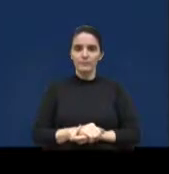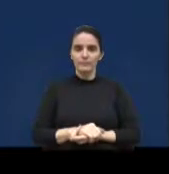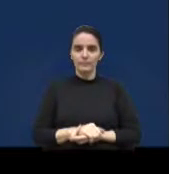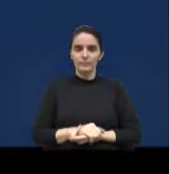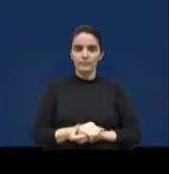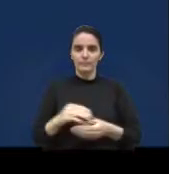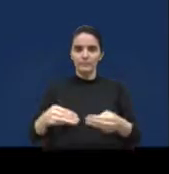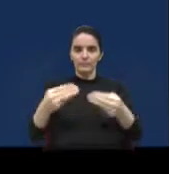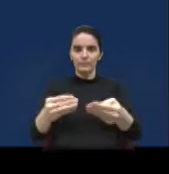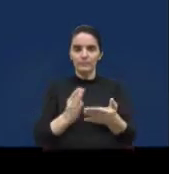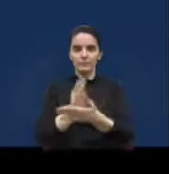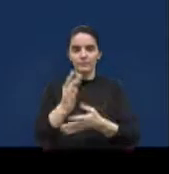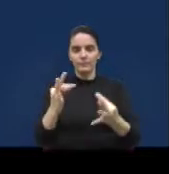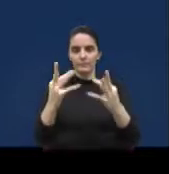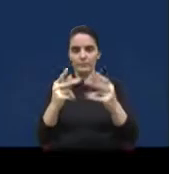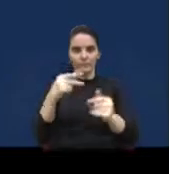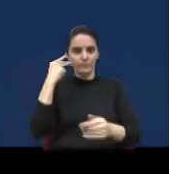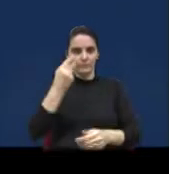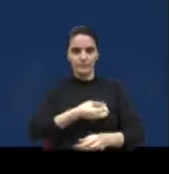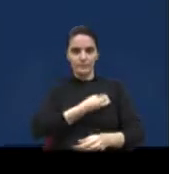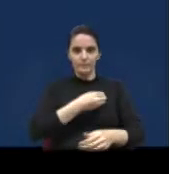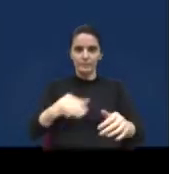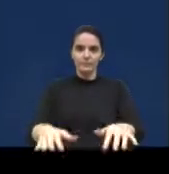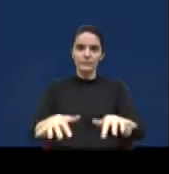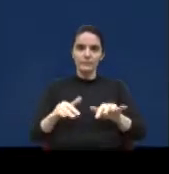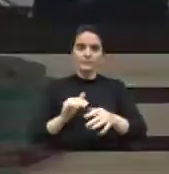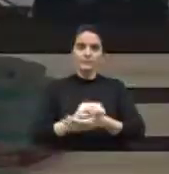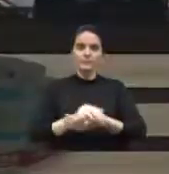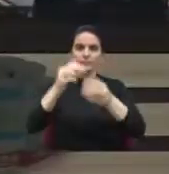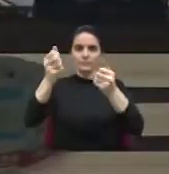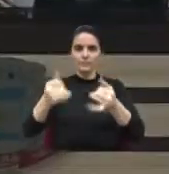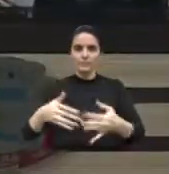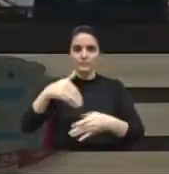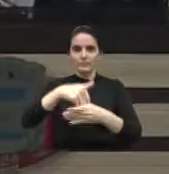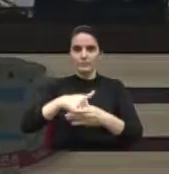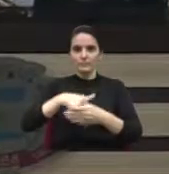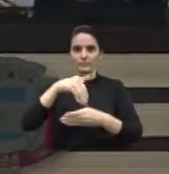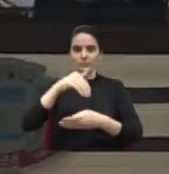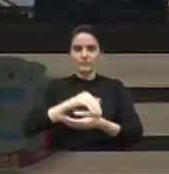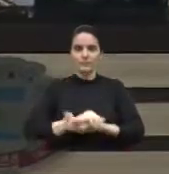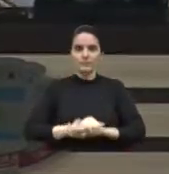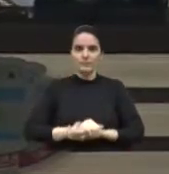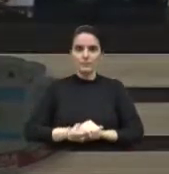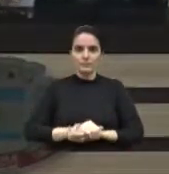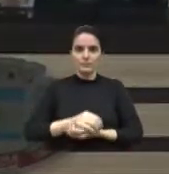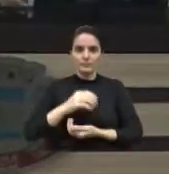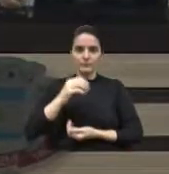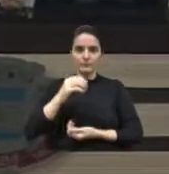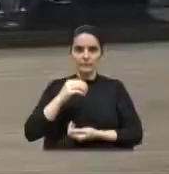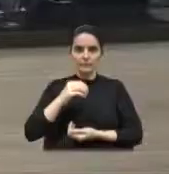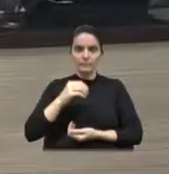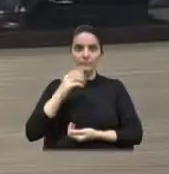Moção foi aprovada por todos os vereadores presentes no plenário para a justificativa de voto do Dr. Marcelo Rossi.